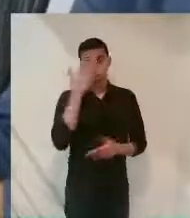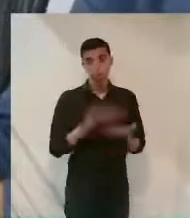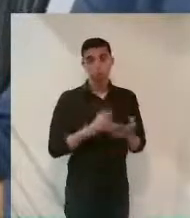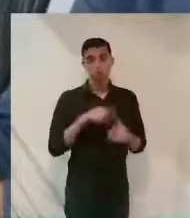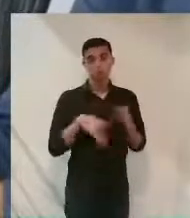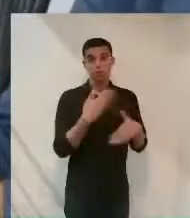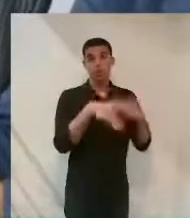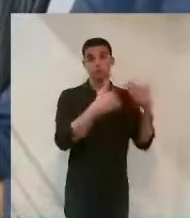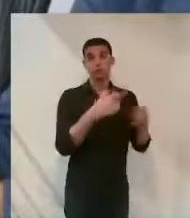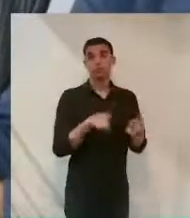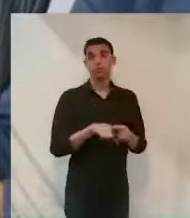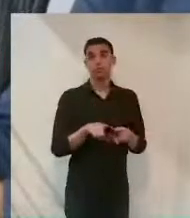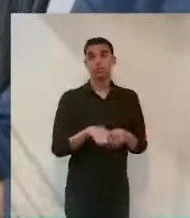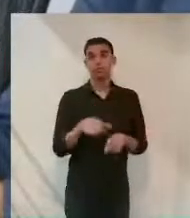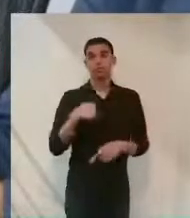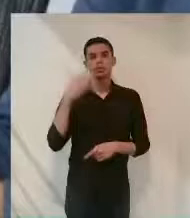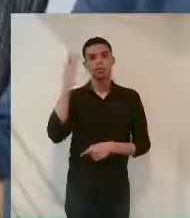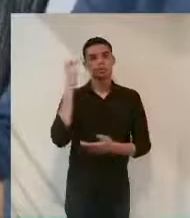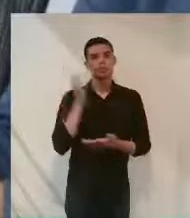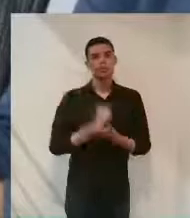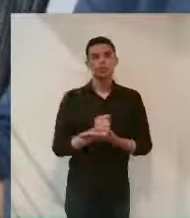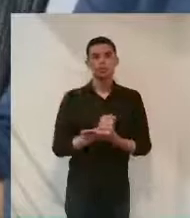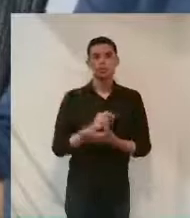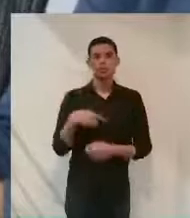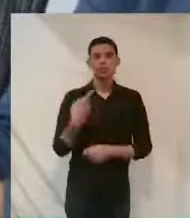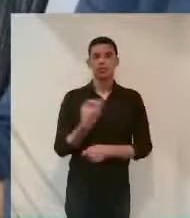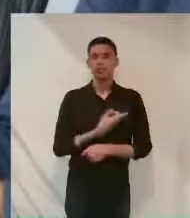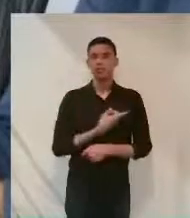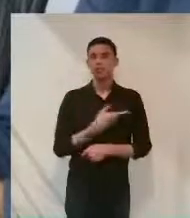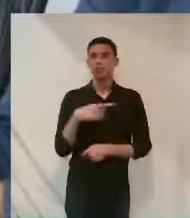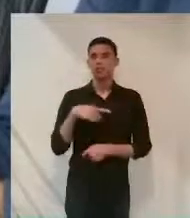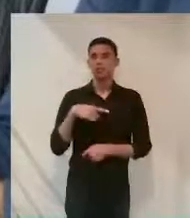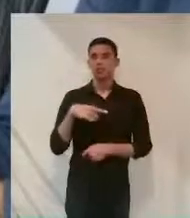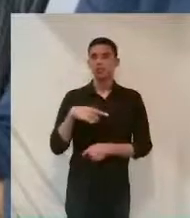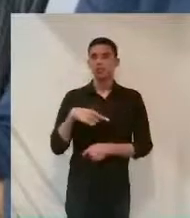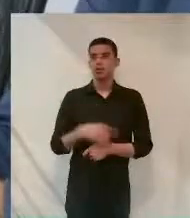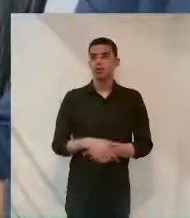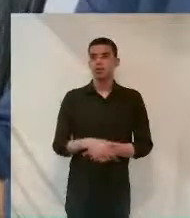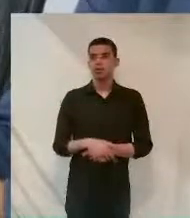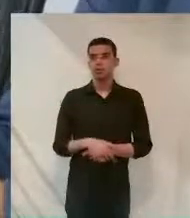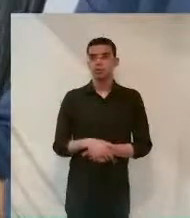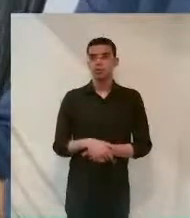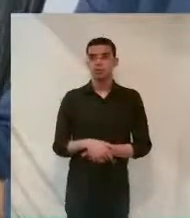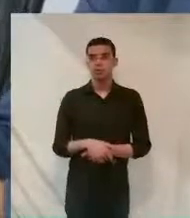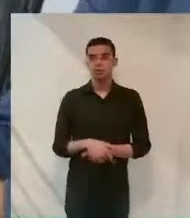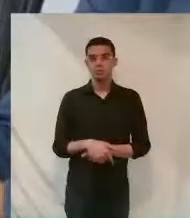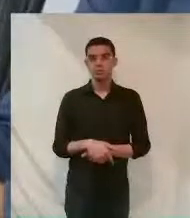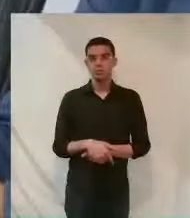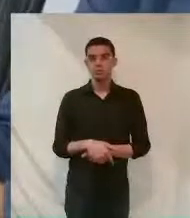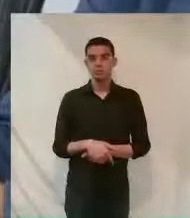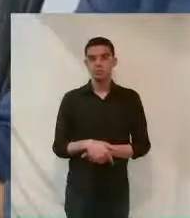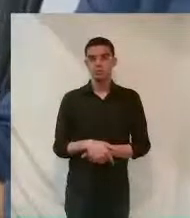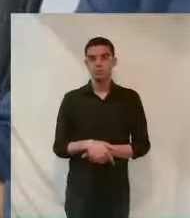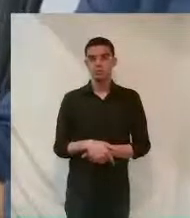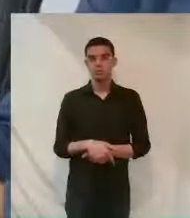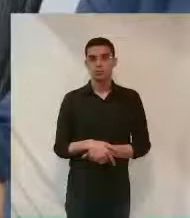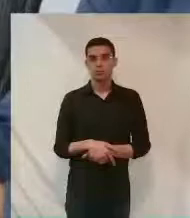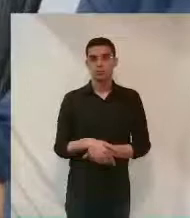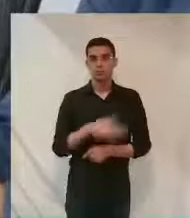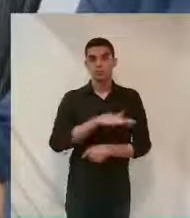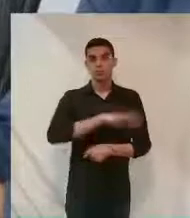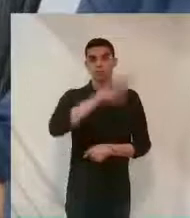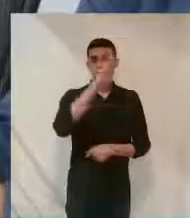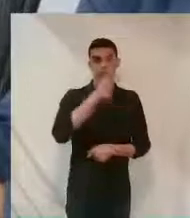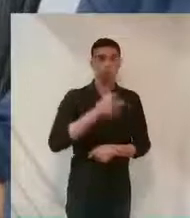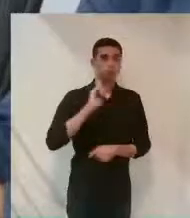brinco, parece que é videogame, mas é isso. A gente sai de um patamar de lixão, vai para um patamar de aterro, para depois fazer um